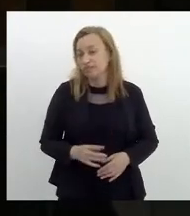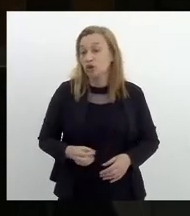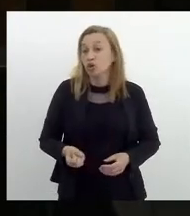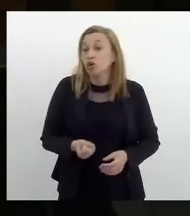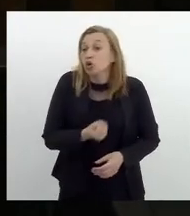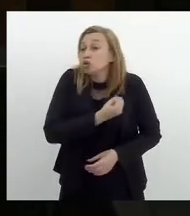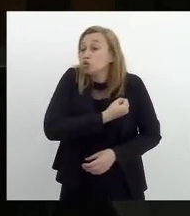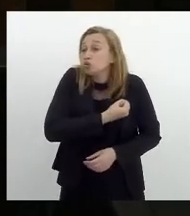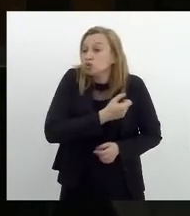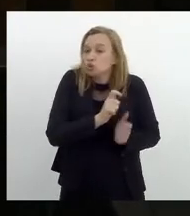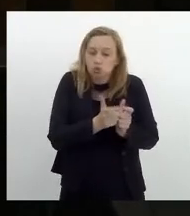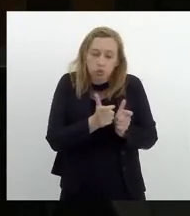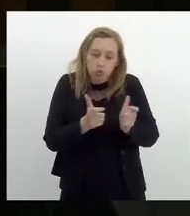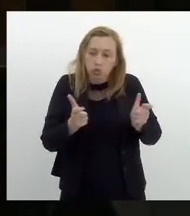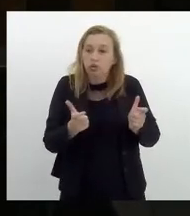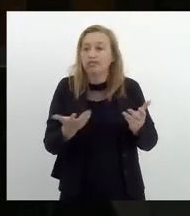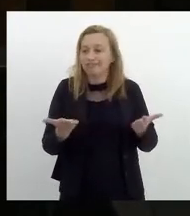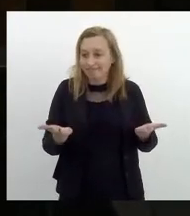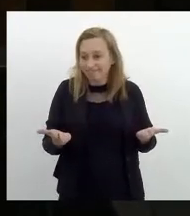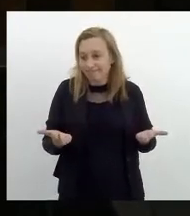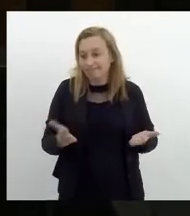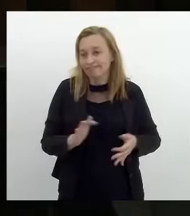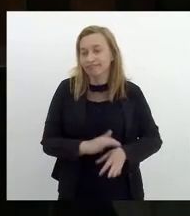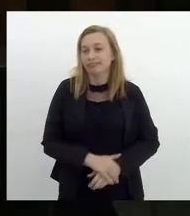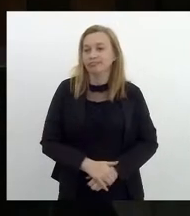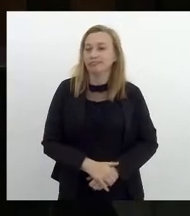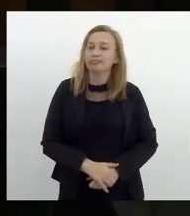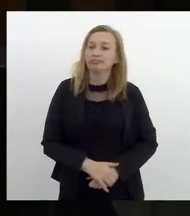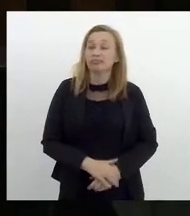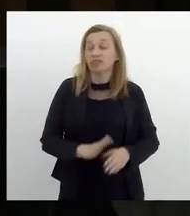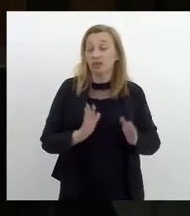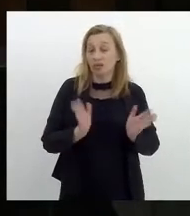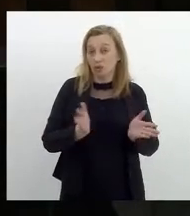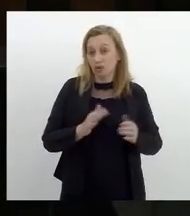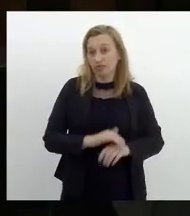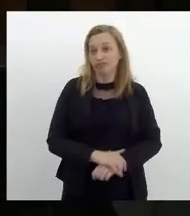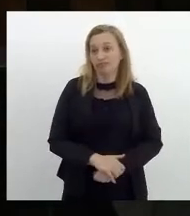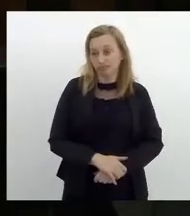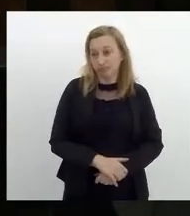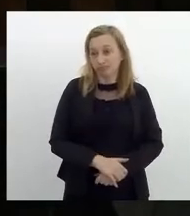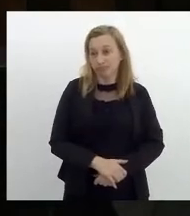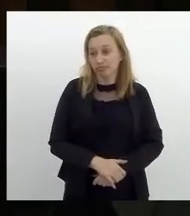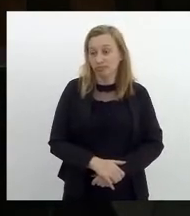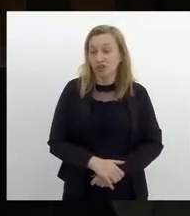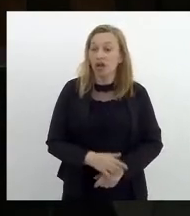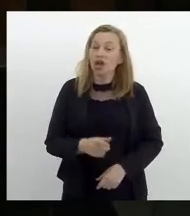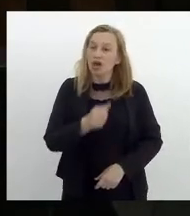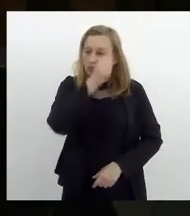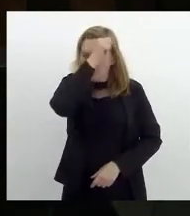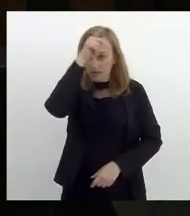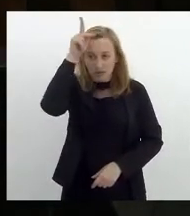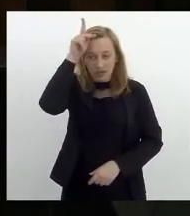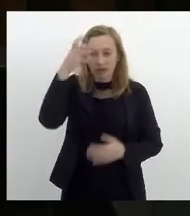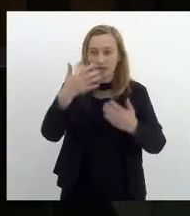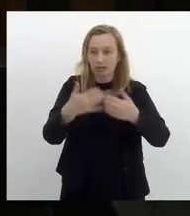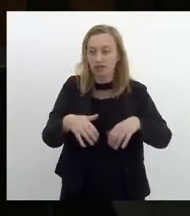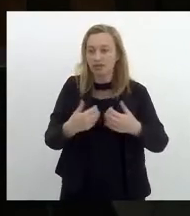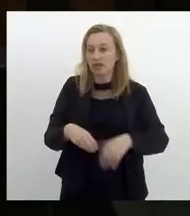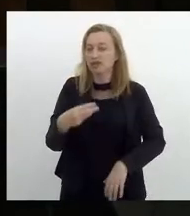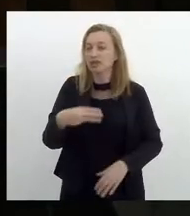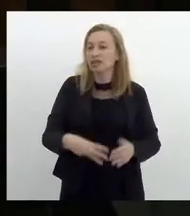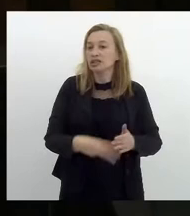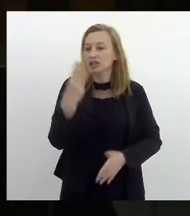números alarmantes. Agora, eu fui prefeito de Petrópolis por 3